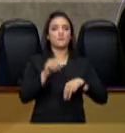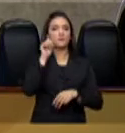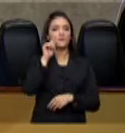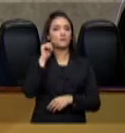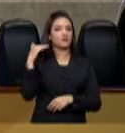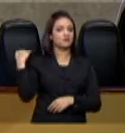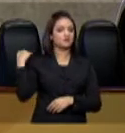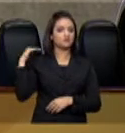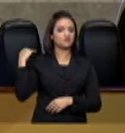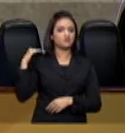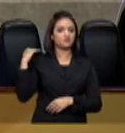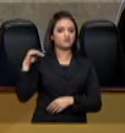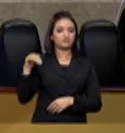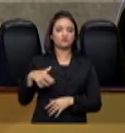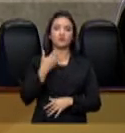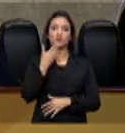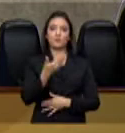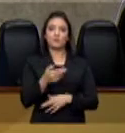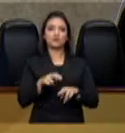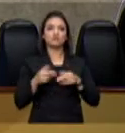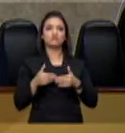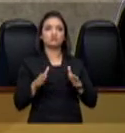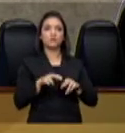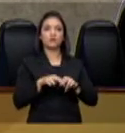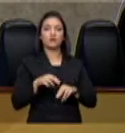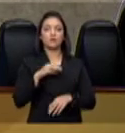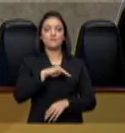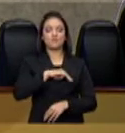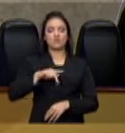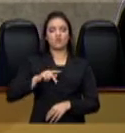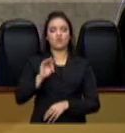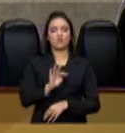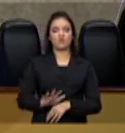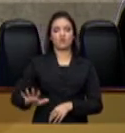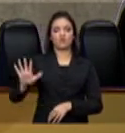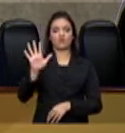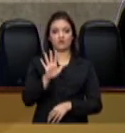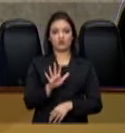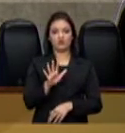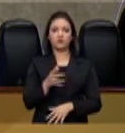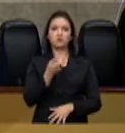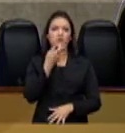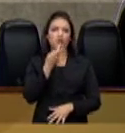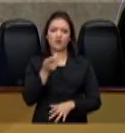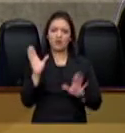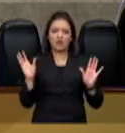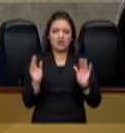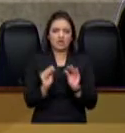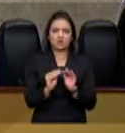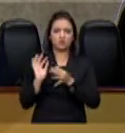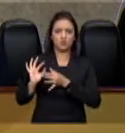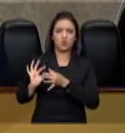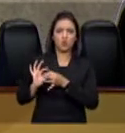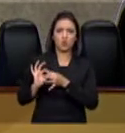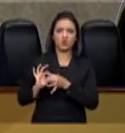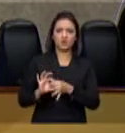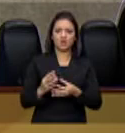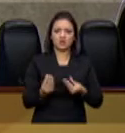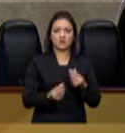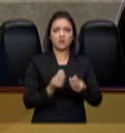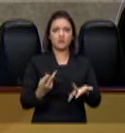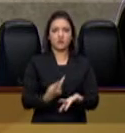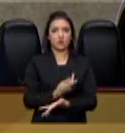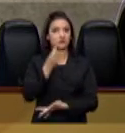Lúcia, requerente do Ministério Público Federal. Faço uma breve resenha do início